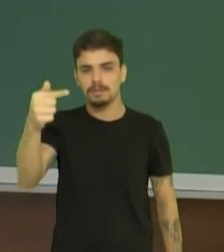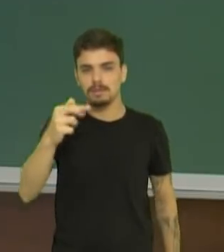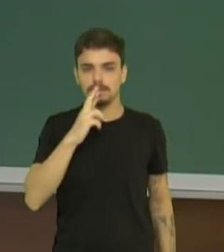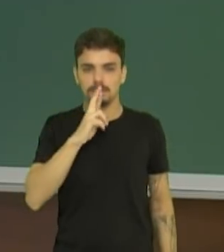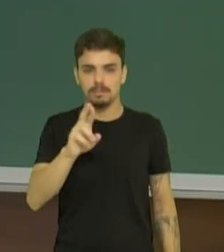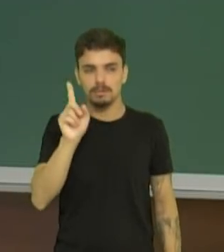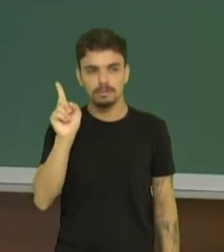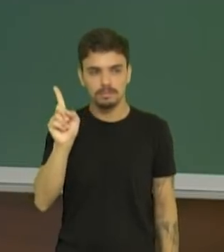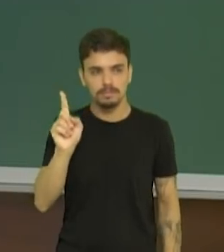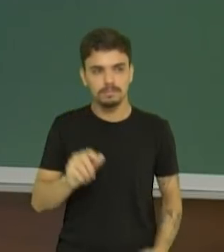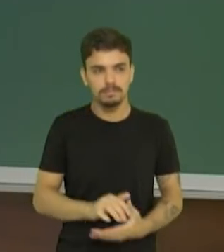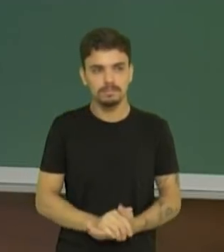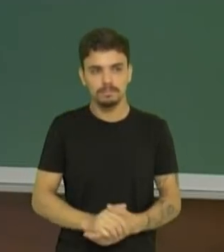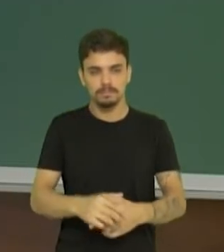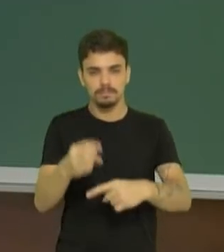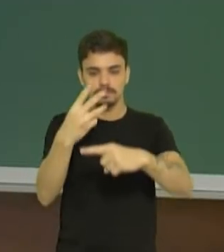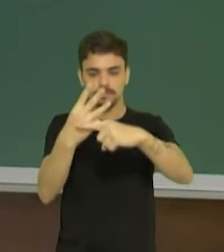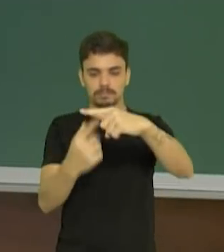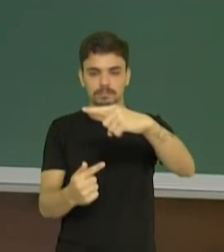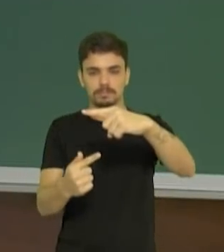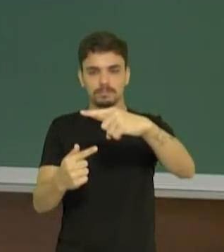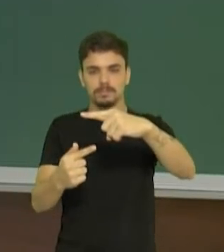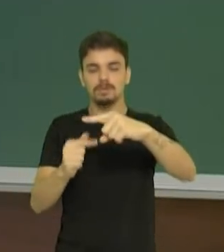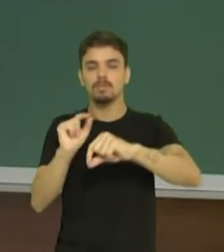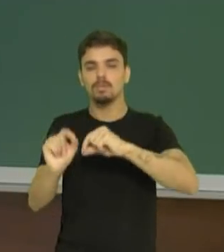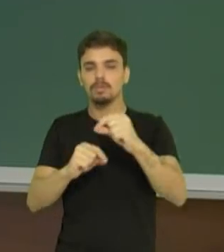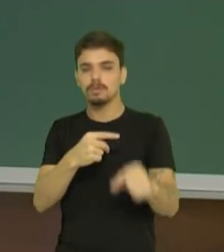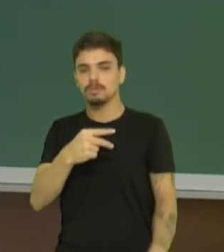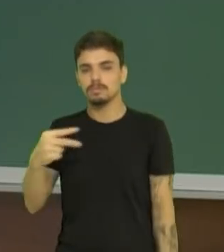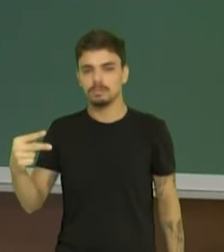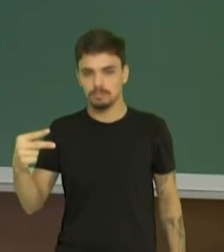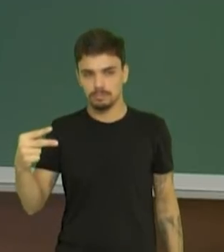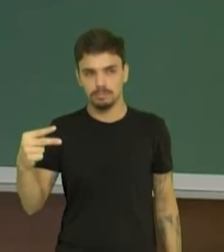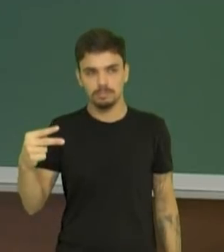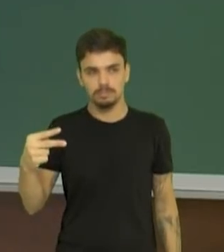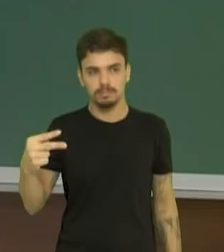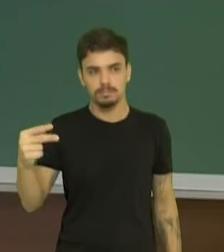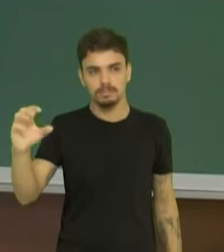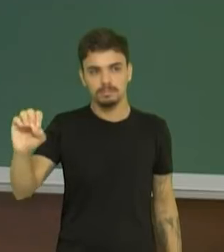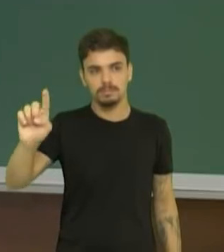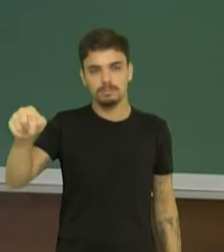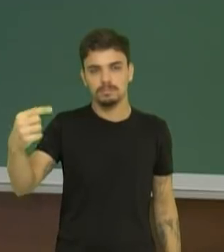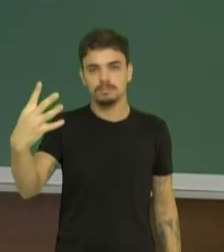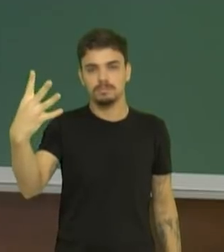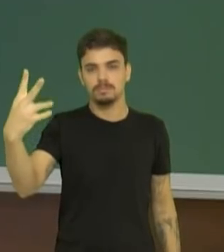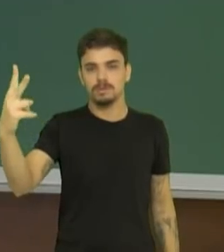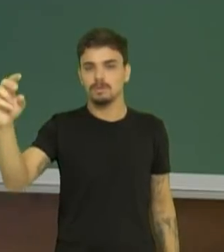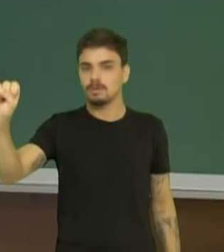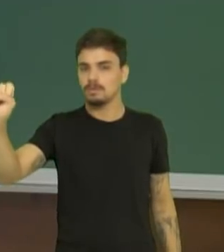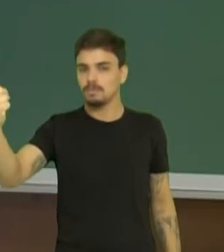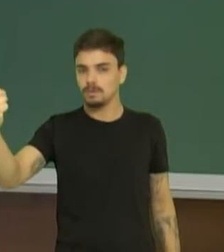respostas, 3 sétimos equivalem ou são iguais a